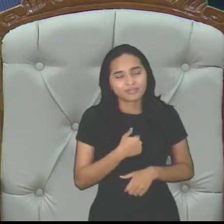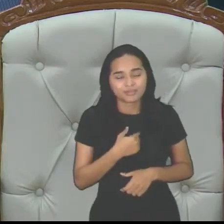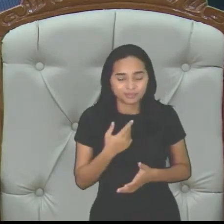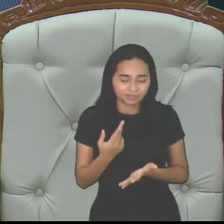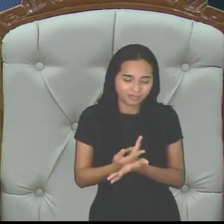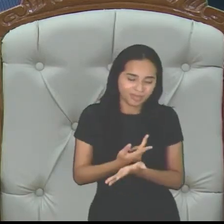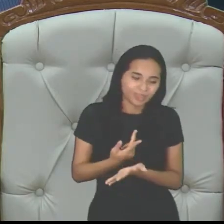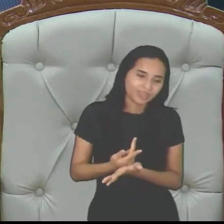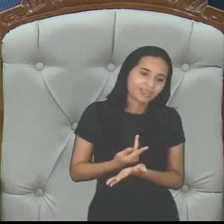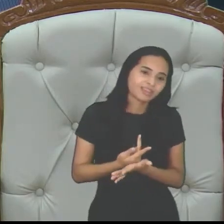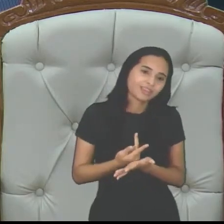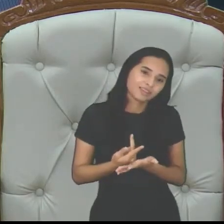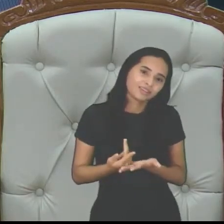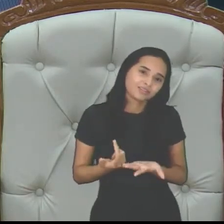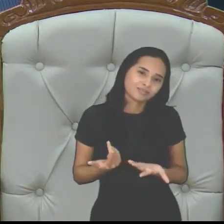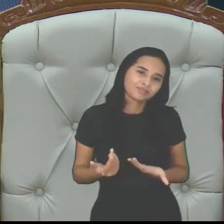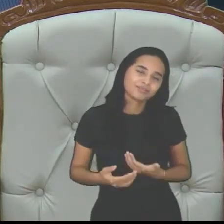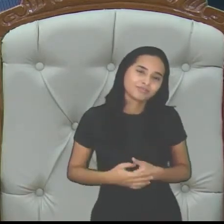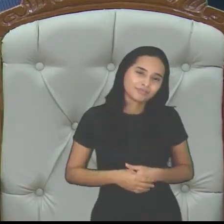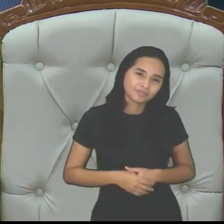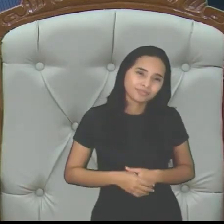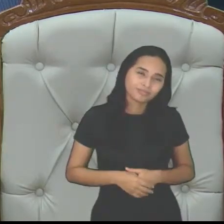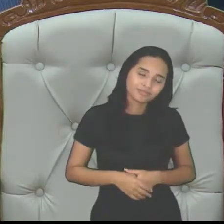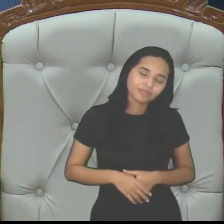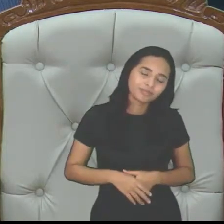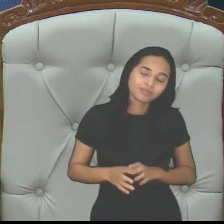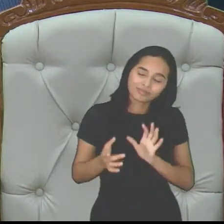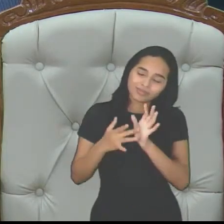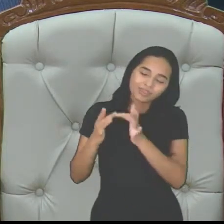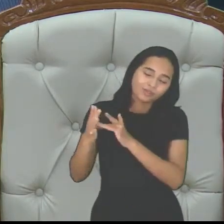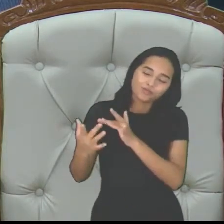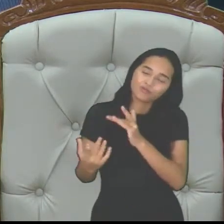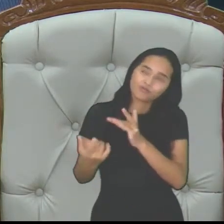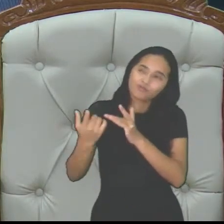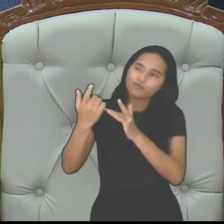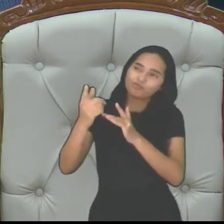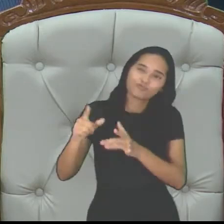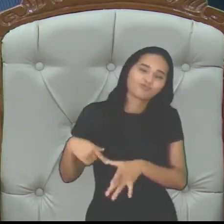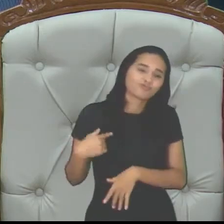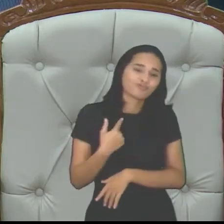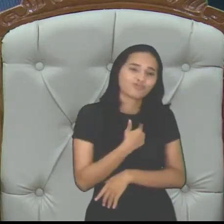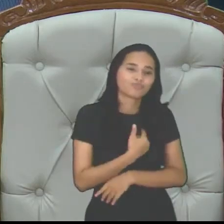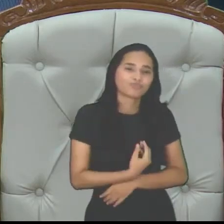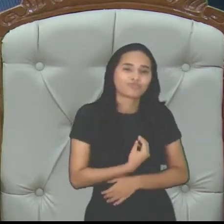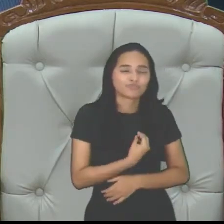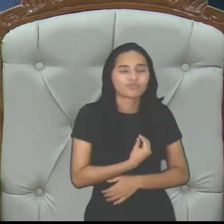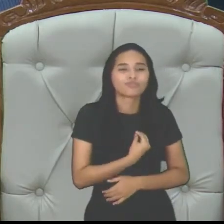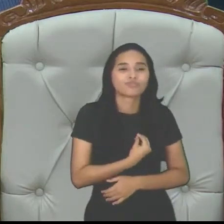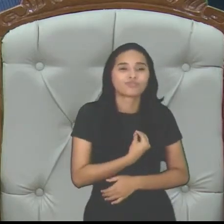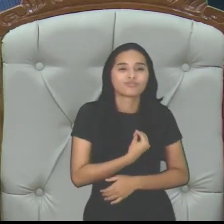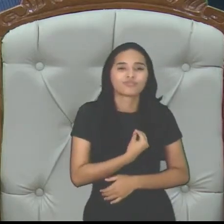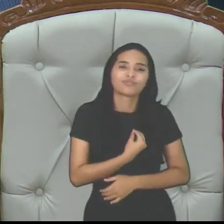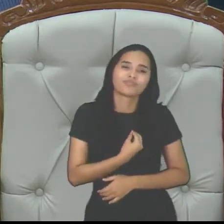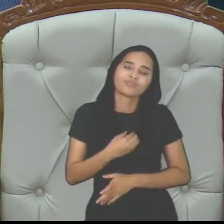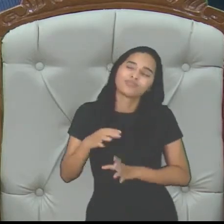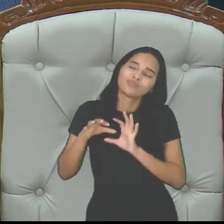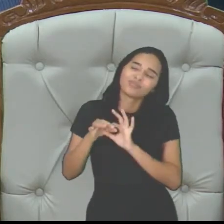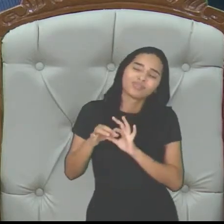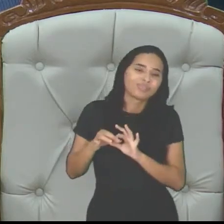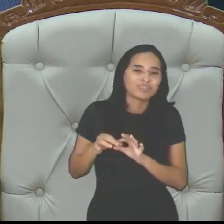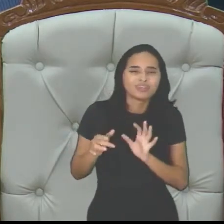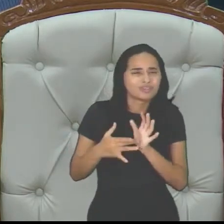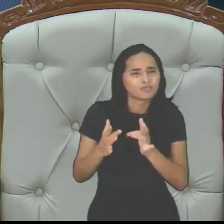muitas vezes. Só Cristo, irmãos, em nossa vida, para nos manter na sua... Só Ele. Se